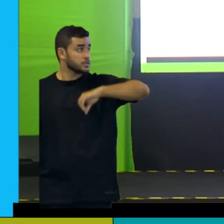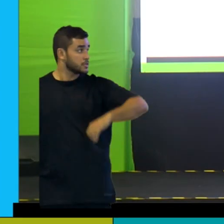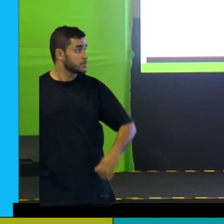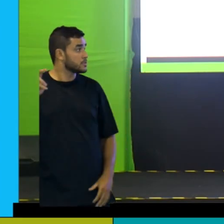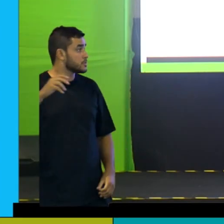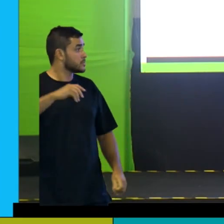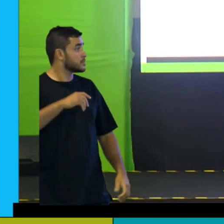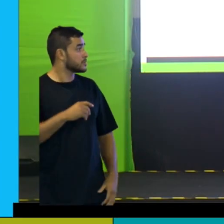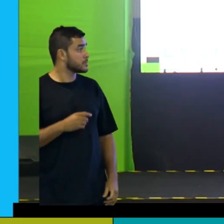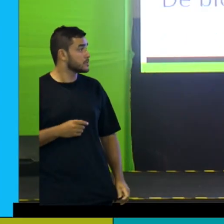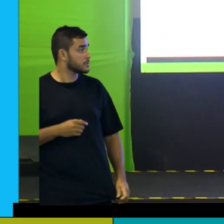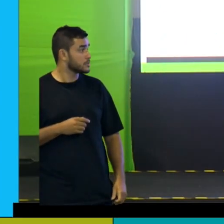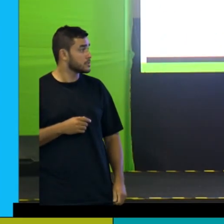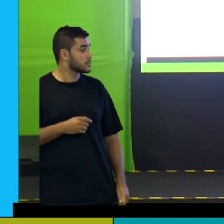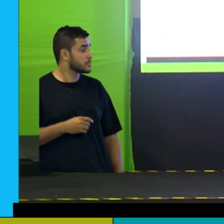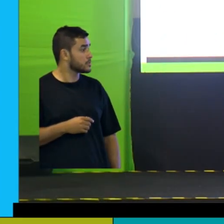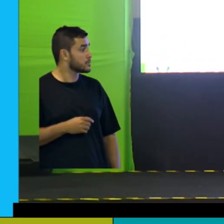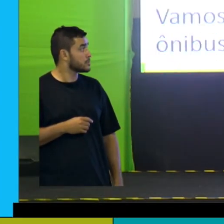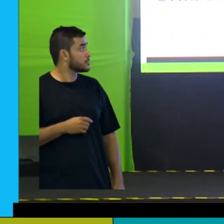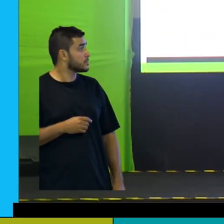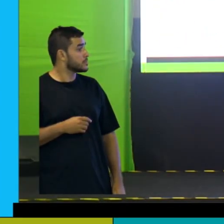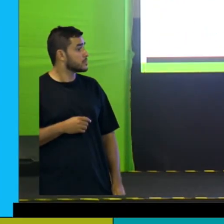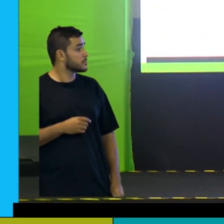Ou seja, na segunda-feira...